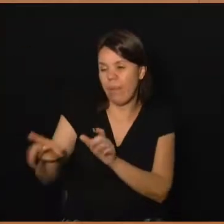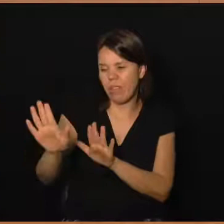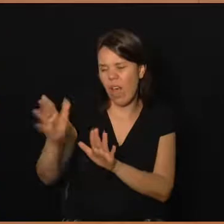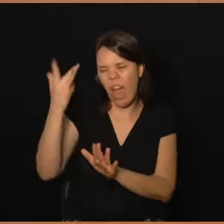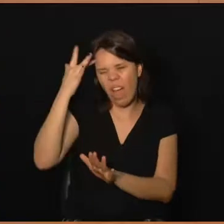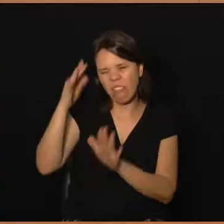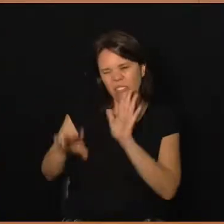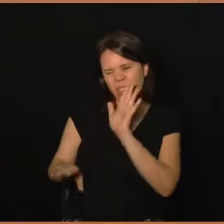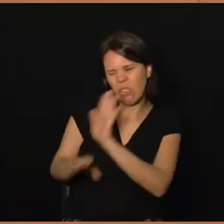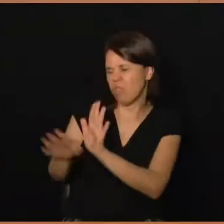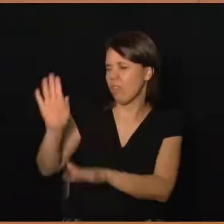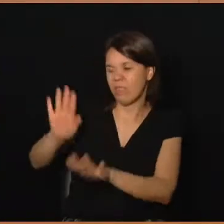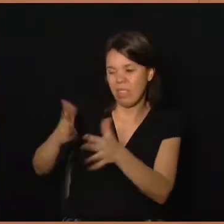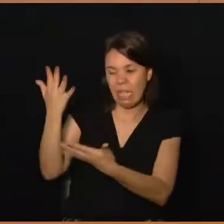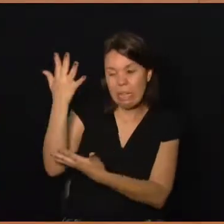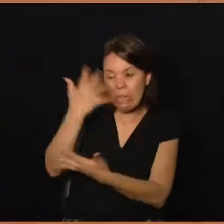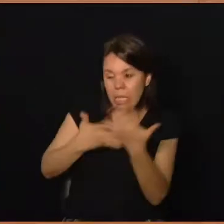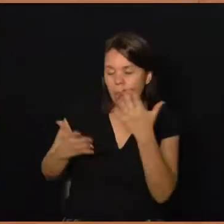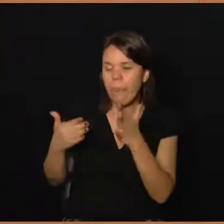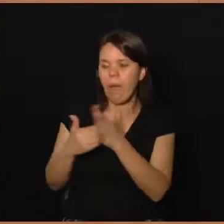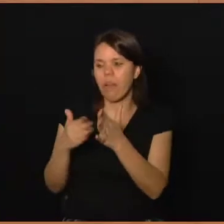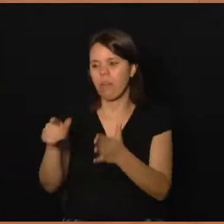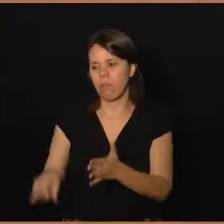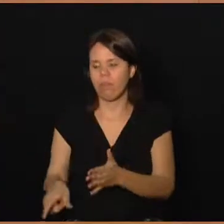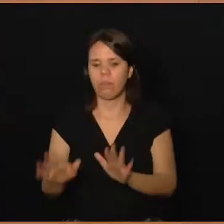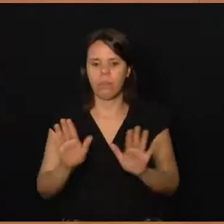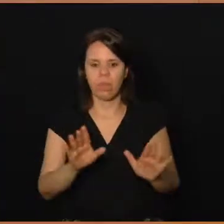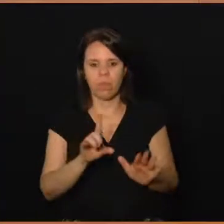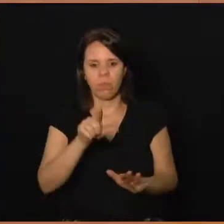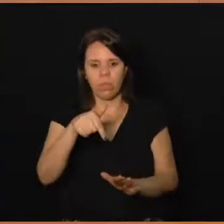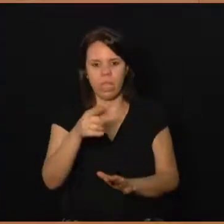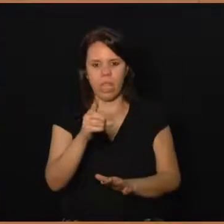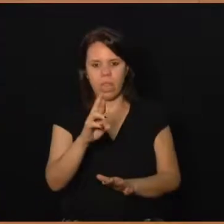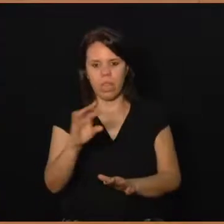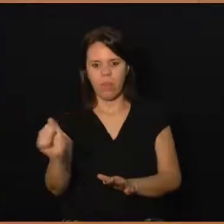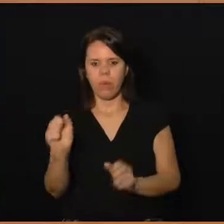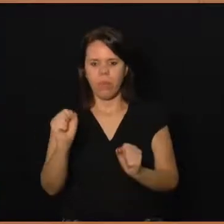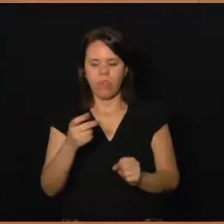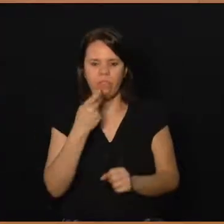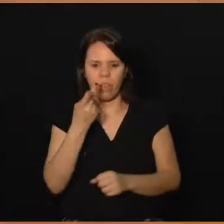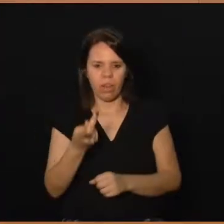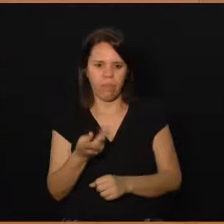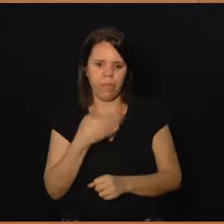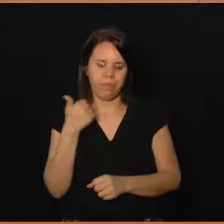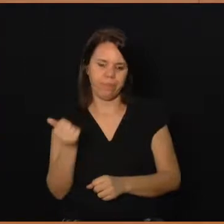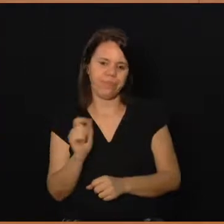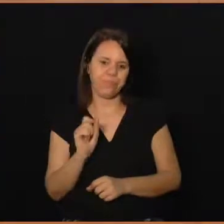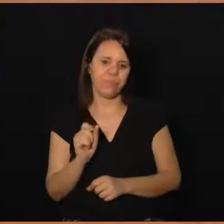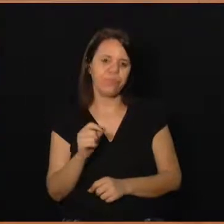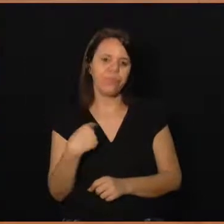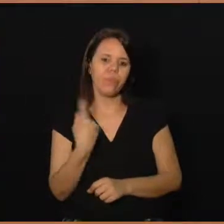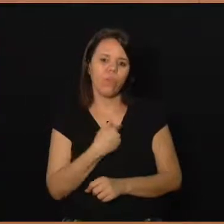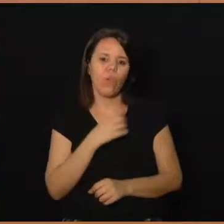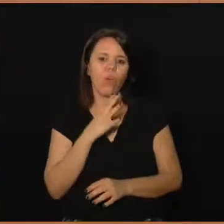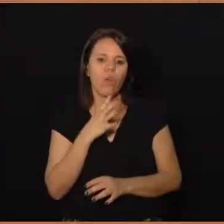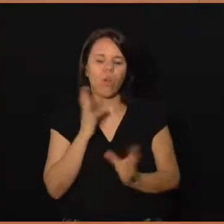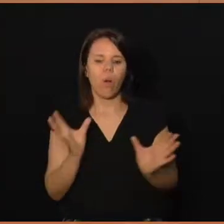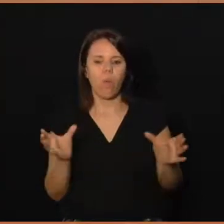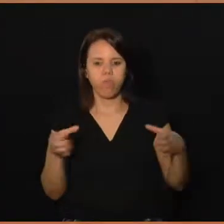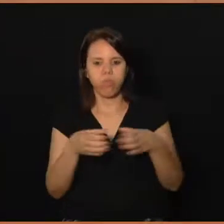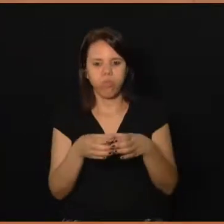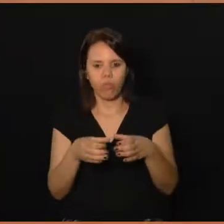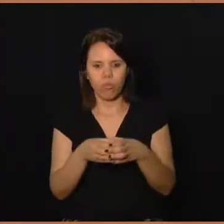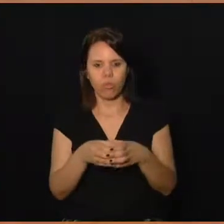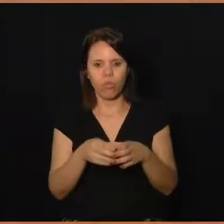está atrapalhando. Enfim, a Débora vai poder falar melhor do que isso. Mas nós conhecemos aí um grupo chamado Amor